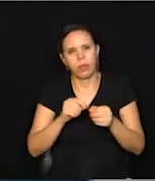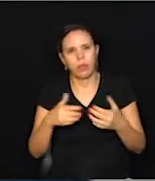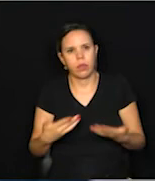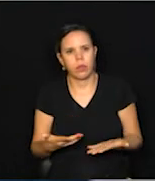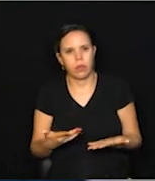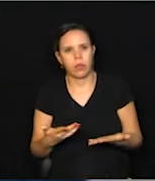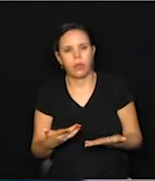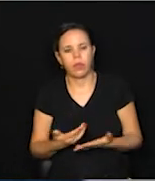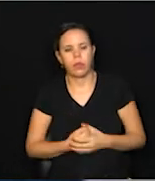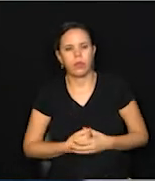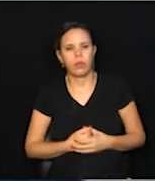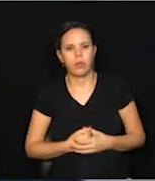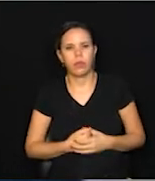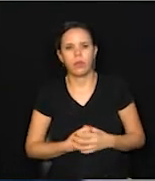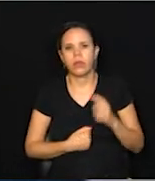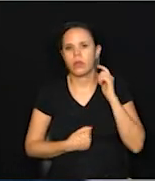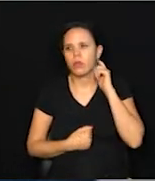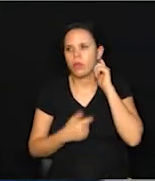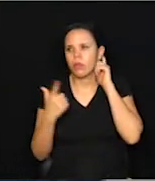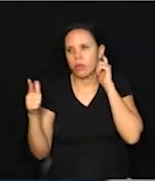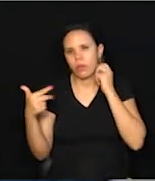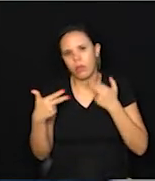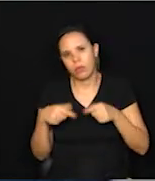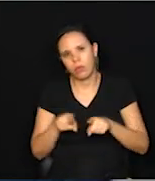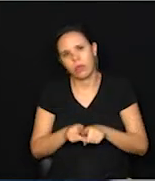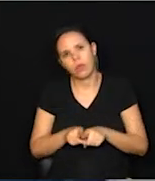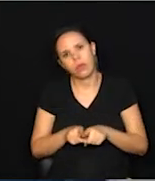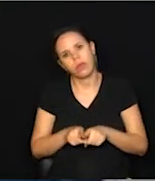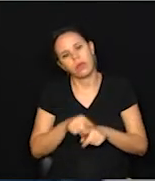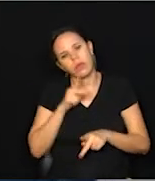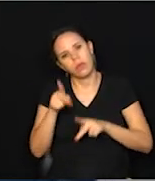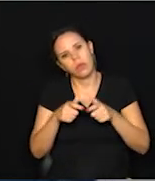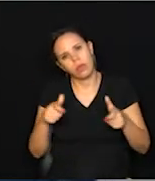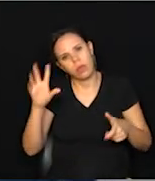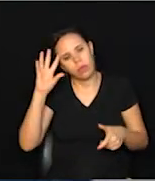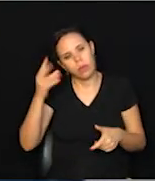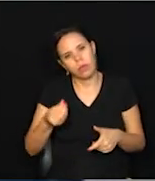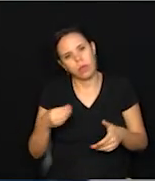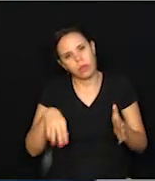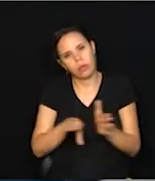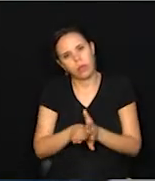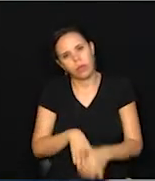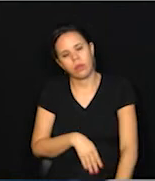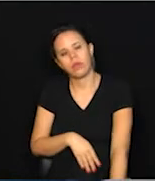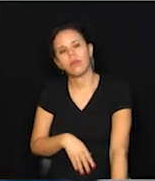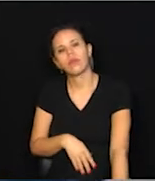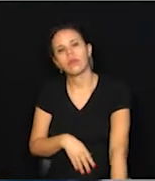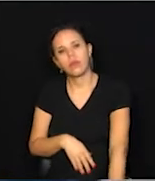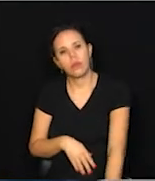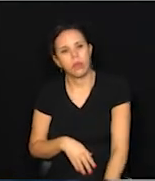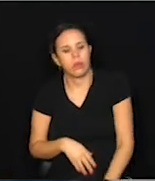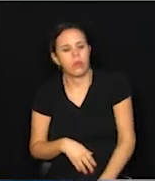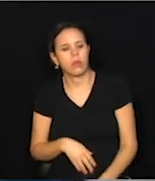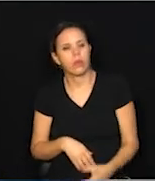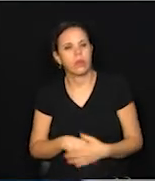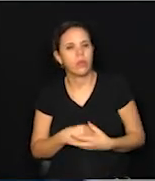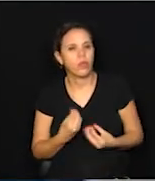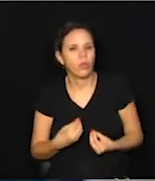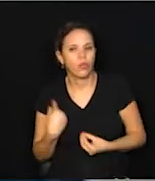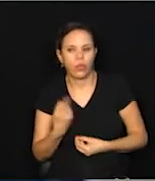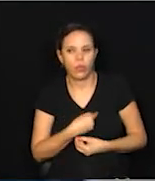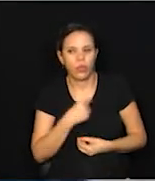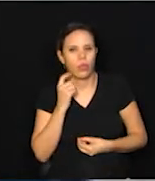muito comedimento e a outra é o povo entender que já chegou nessa situação. Então, até a maneira de nós